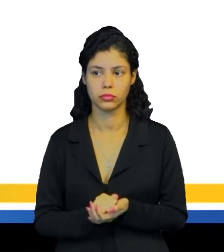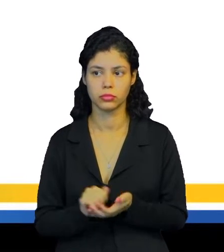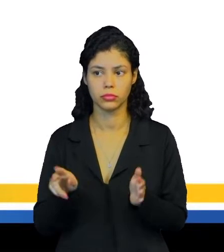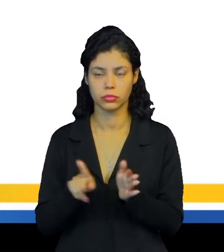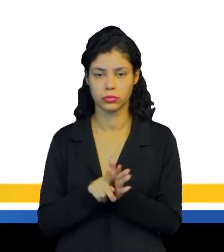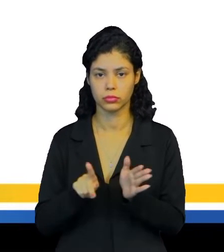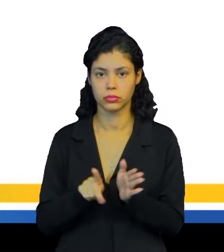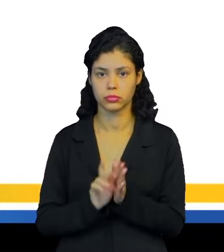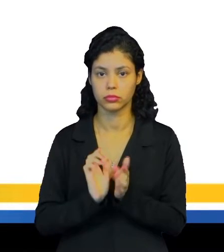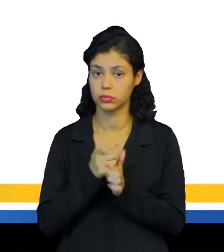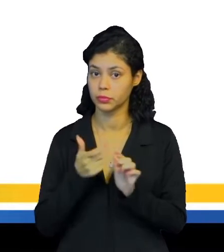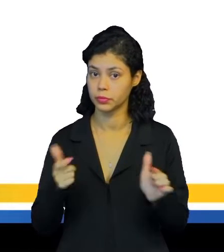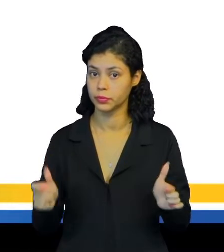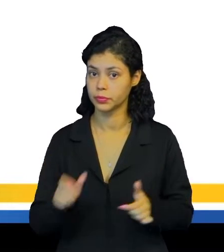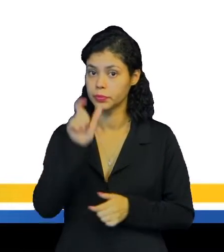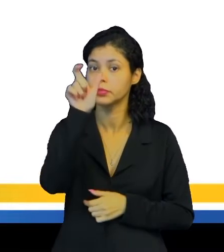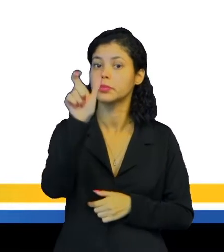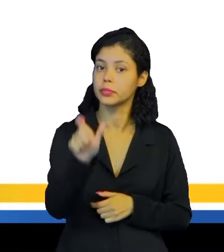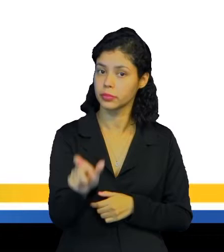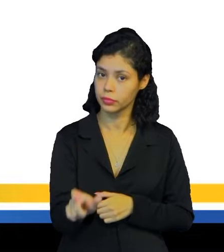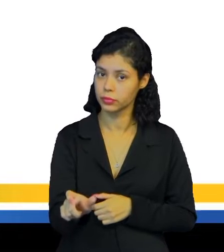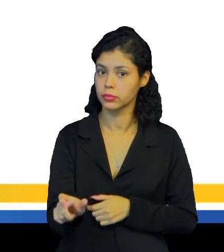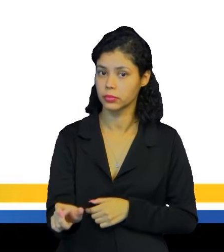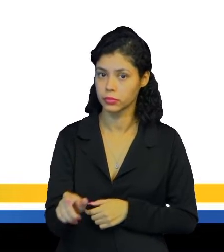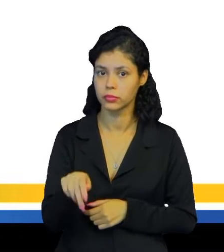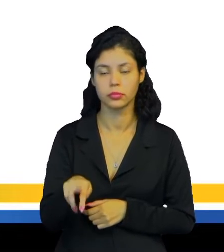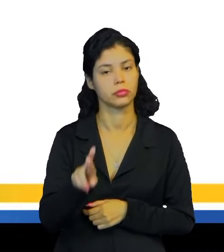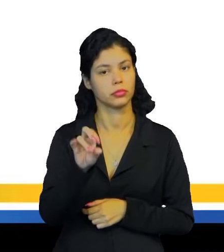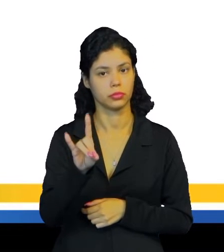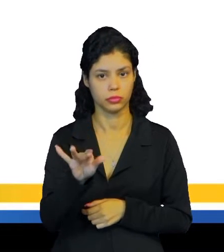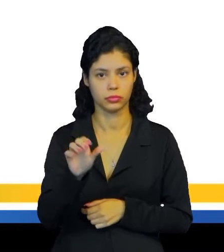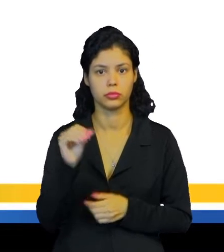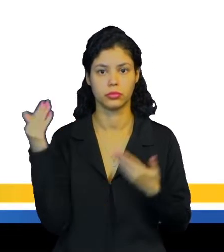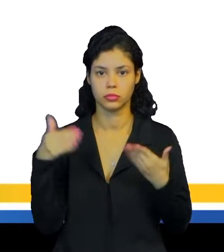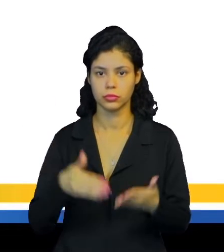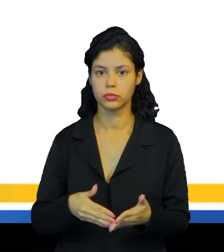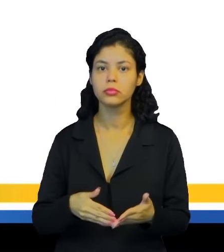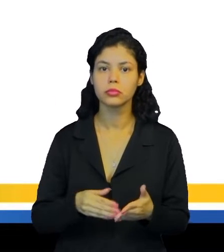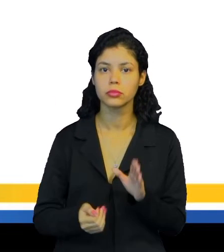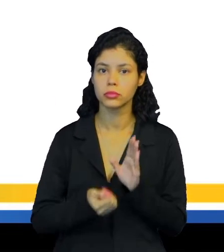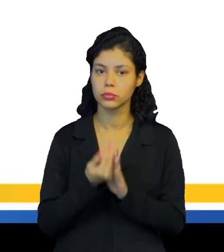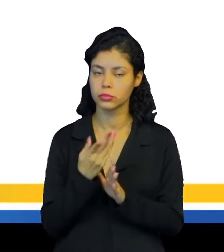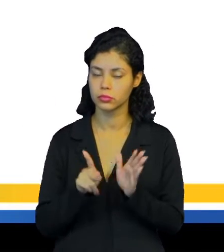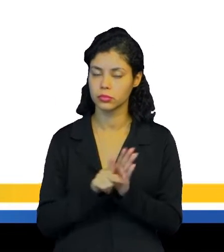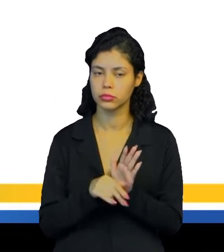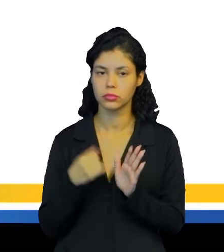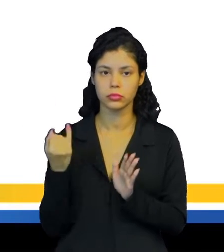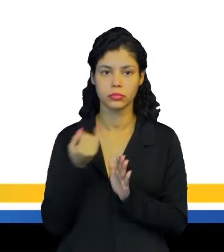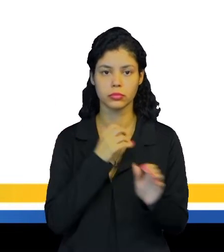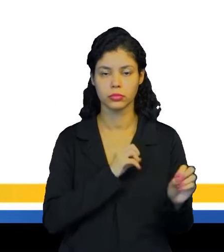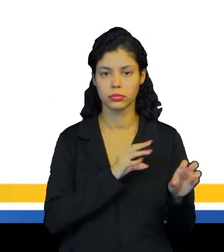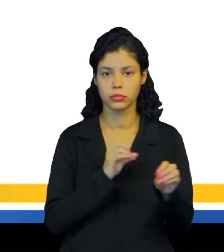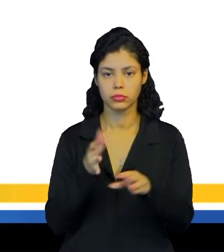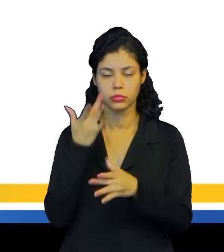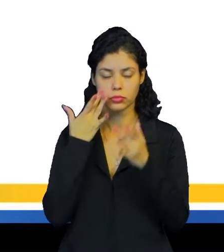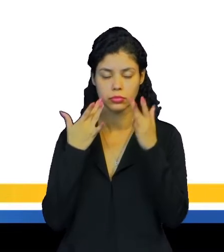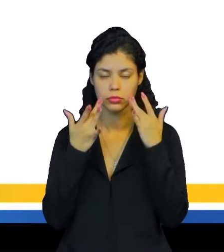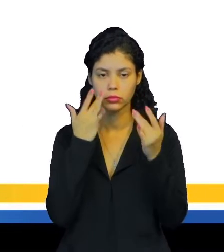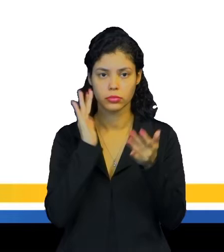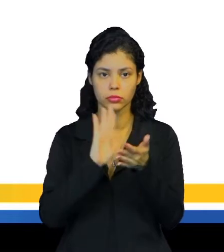Stanislavski é o maior representante do naturalismo e chegou a criar um método específico de encenação